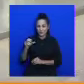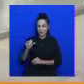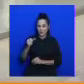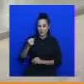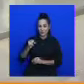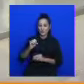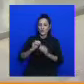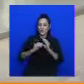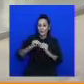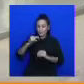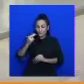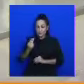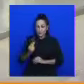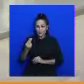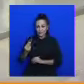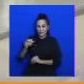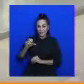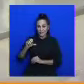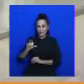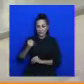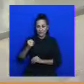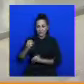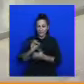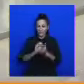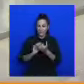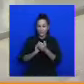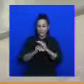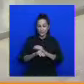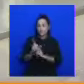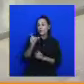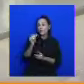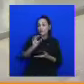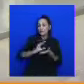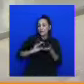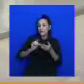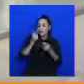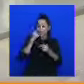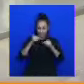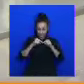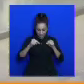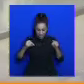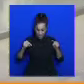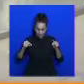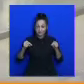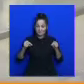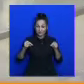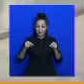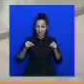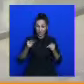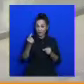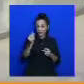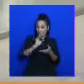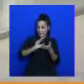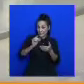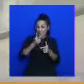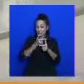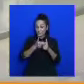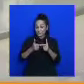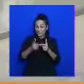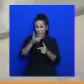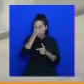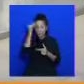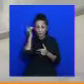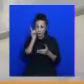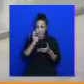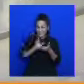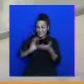2.298, concurso 2.298 da Lotomania. O valor está na tela. O prêmio que será dividido entre os acertadores dos 20